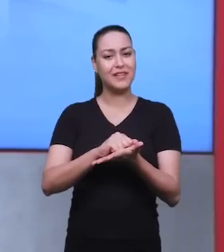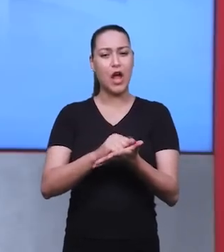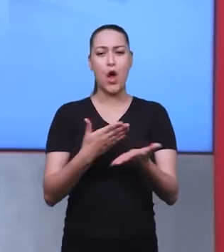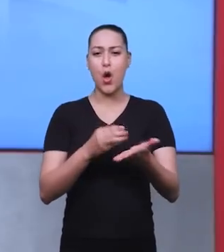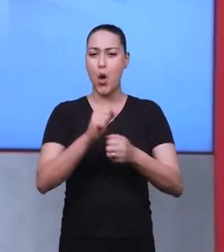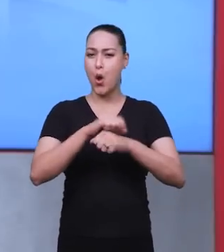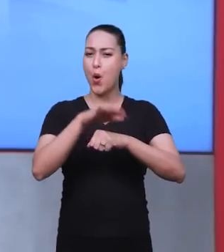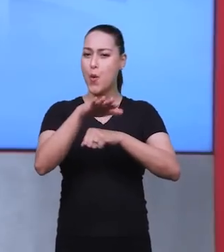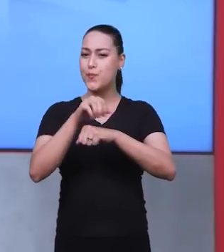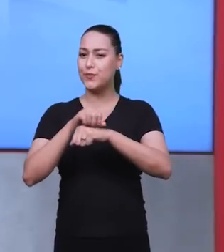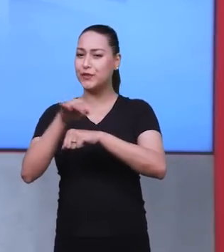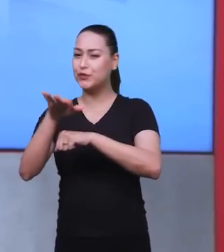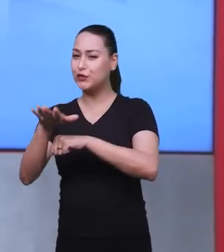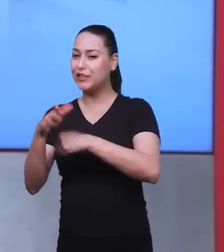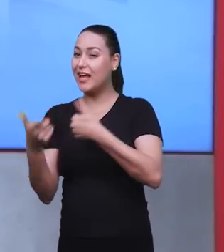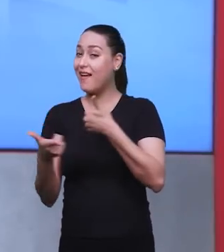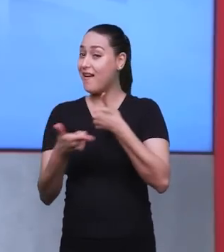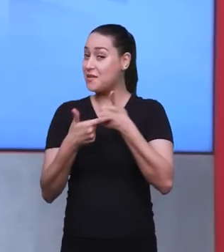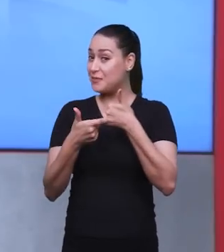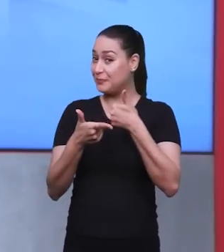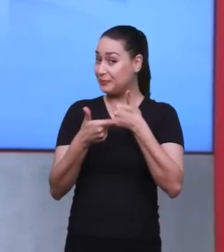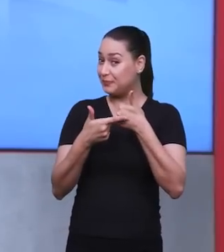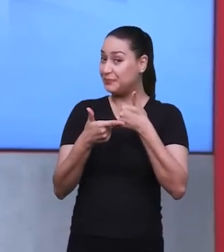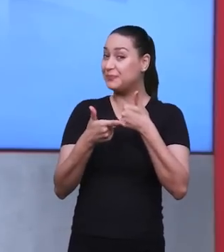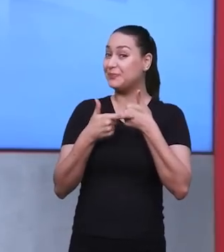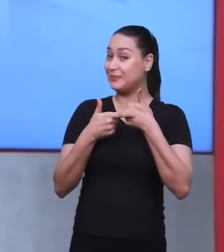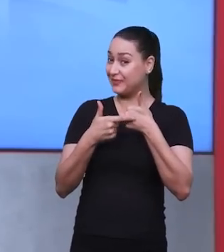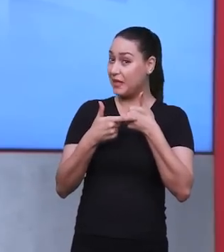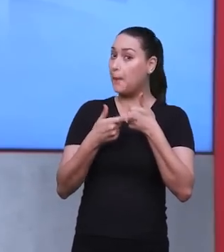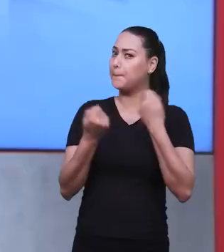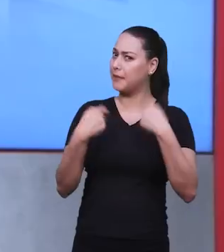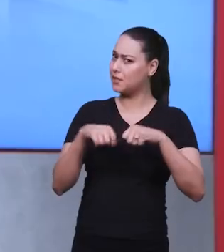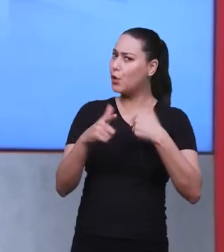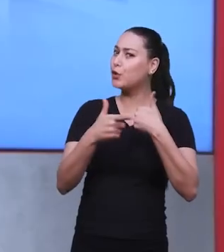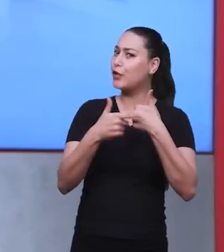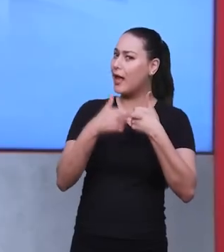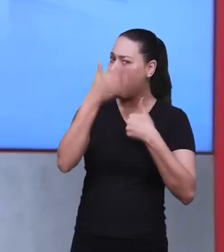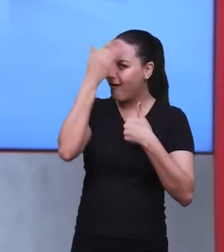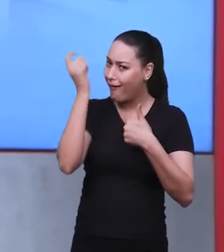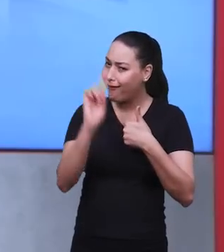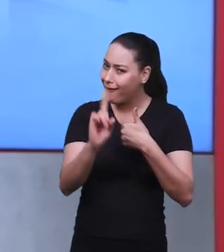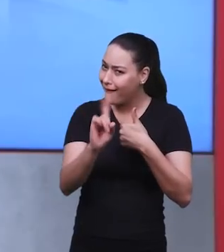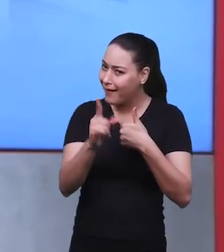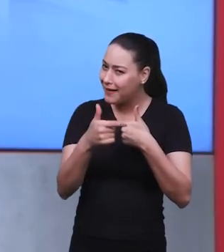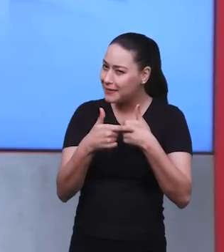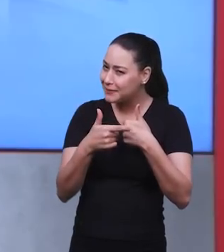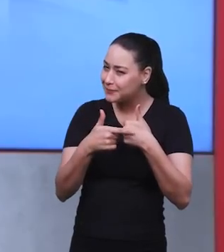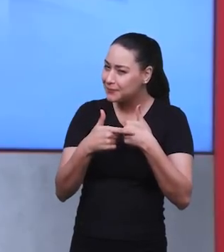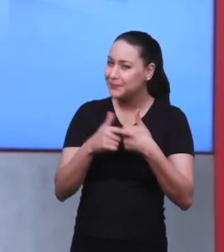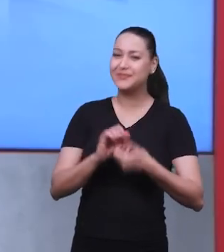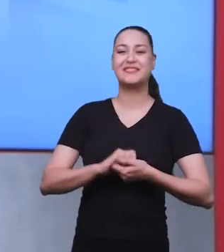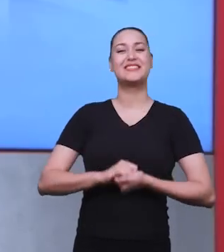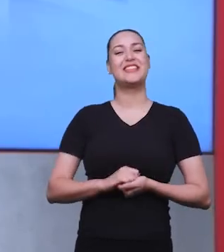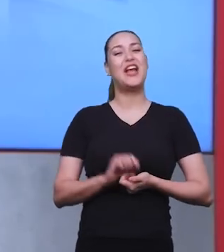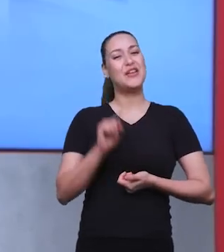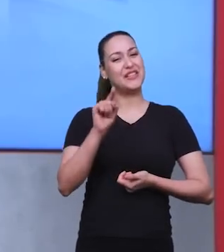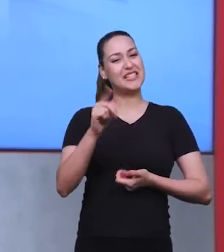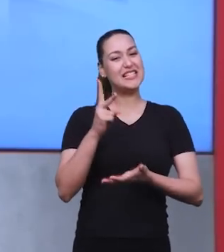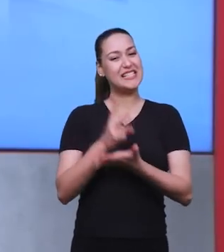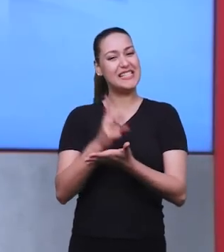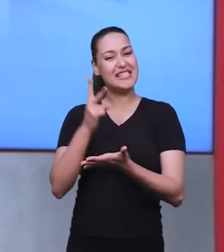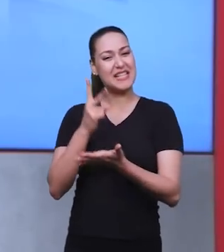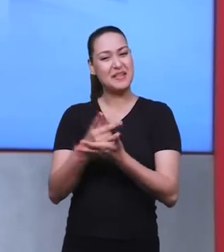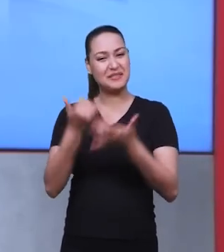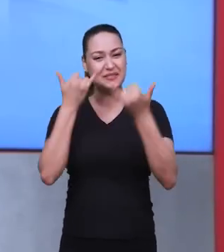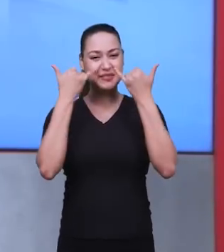inscrição. Compartilhe, dá aquele joia, isso mesmo, dá o joinha, não esquece não. E olha, você será sempre